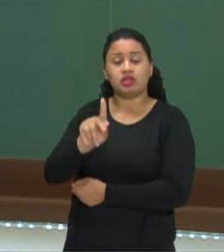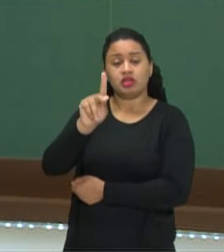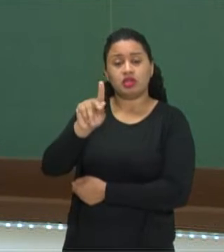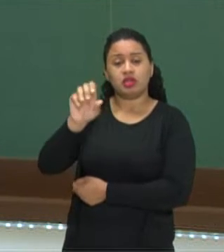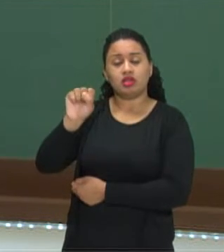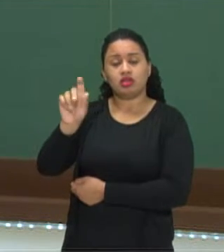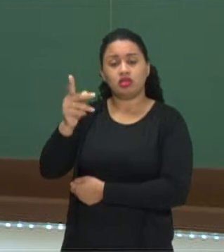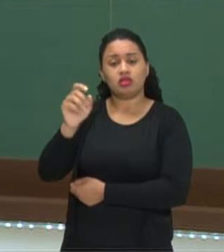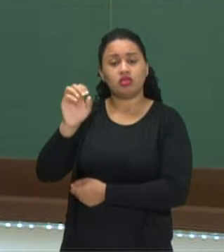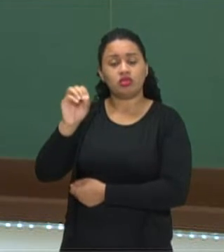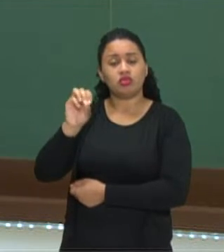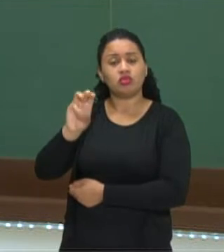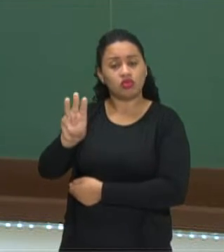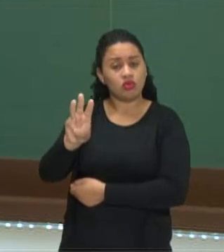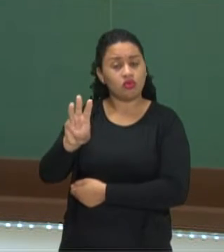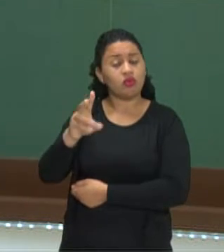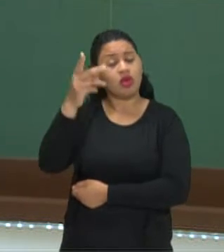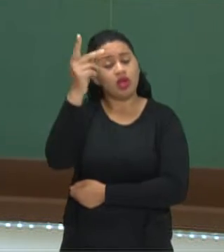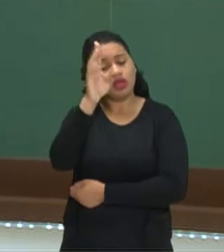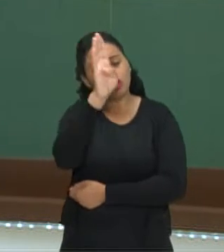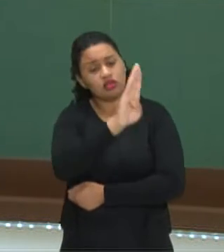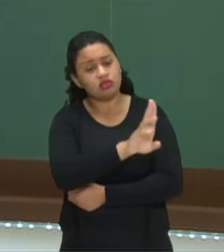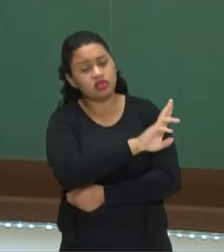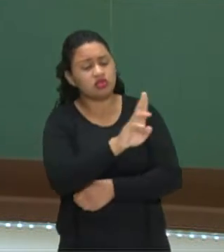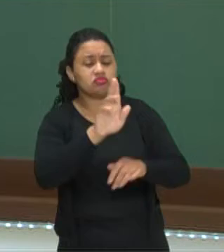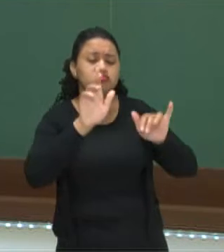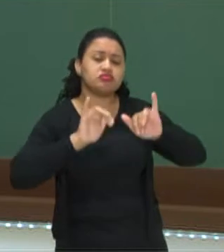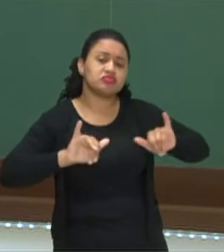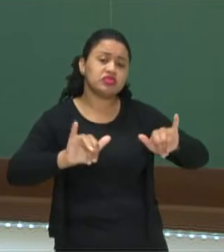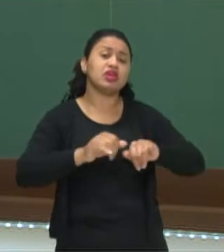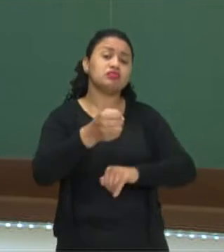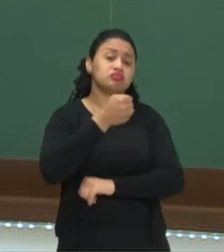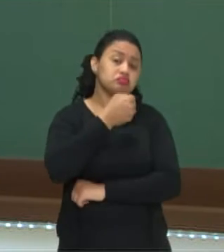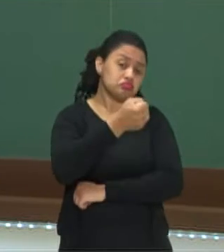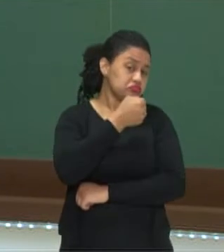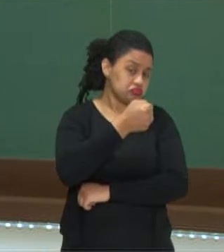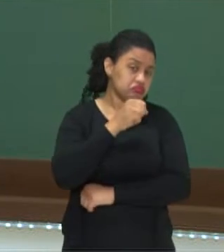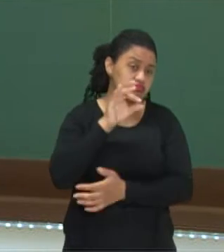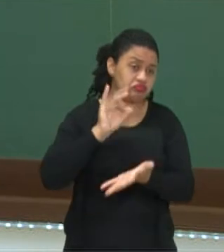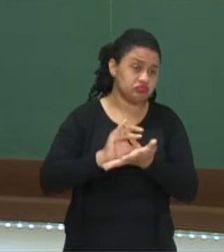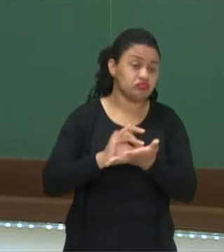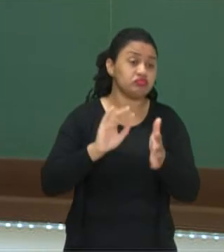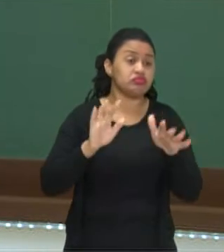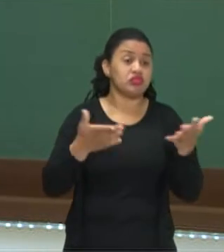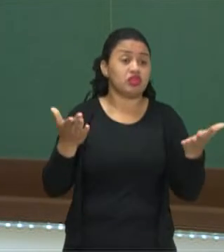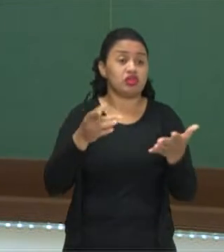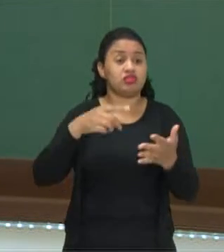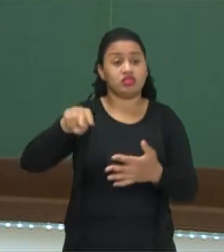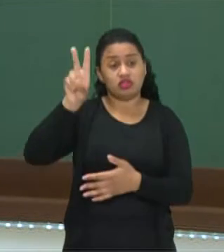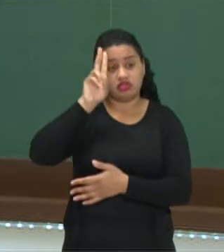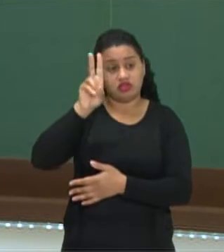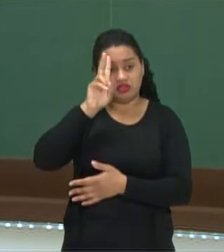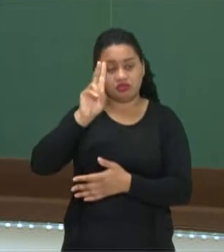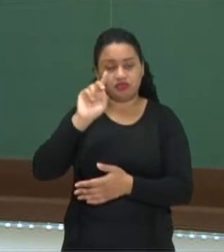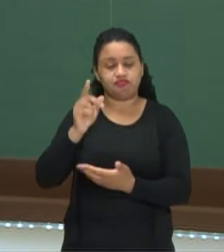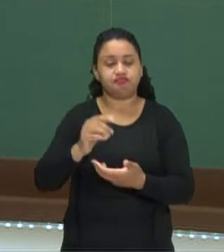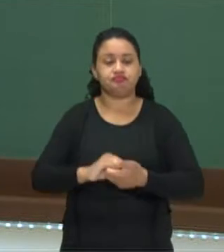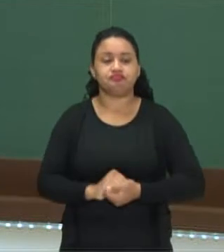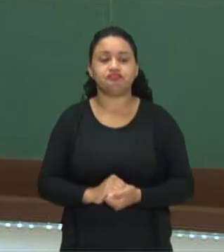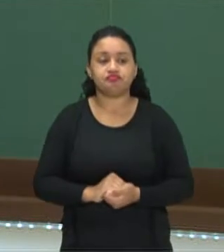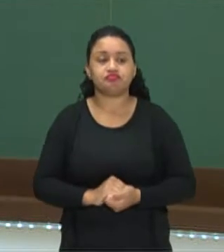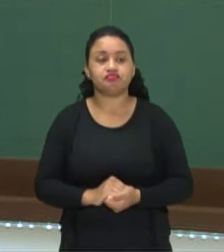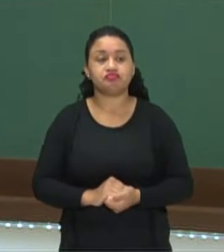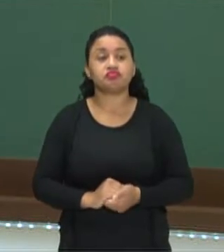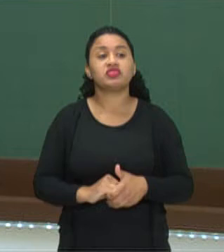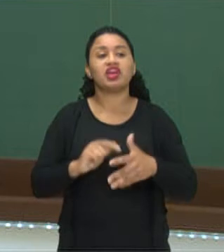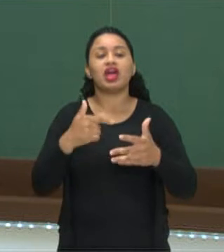no Brasil nós chamamos de programas de entrevista mesmo. Agora vocês já vão lembrar de alguns deles. Isso é